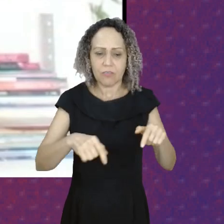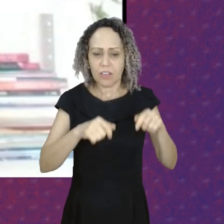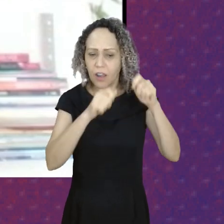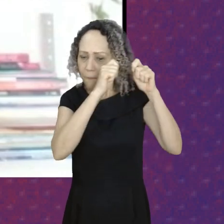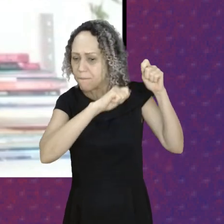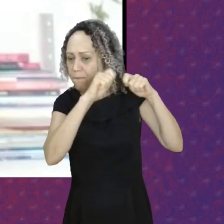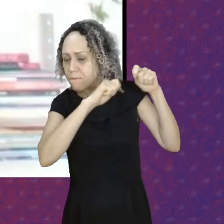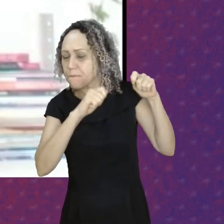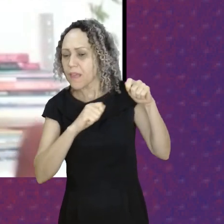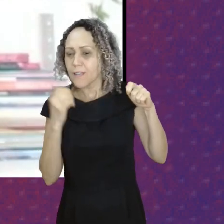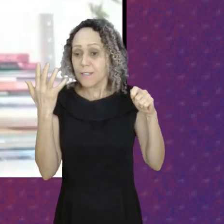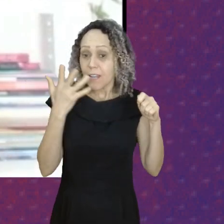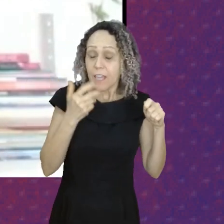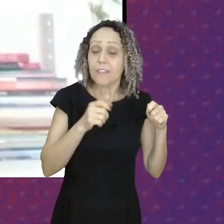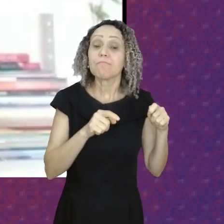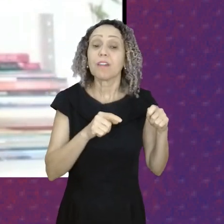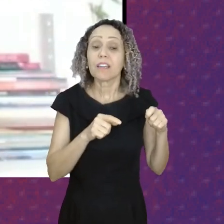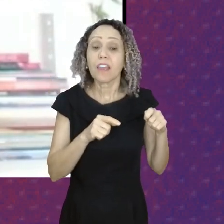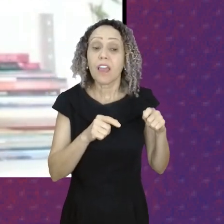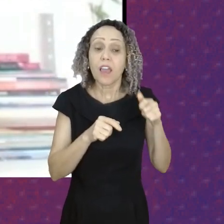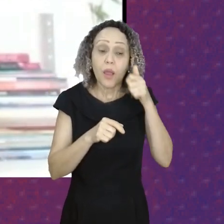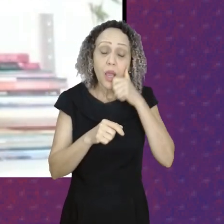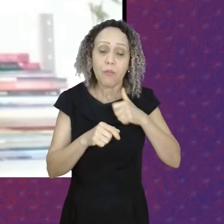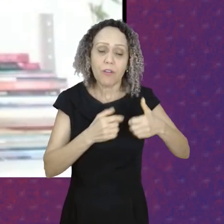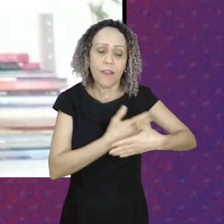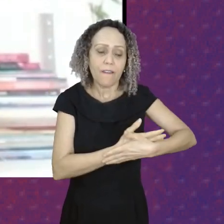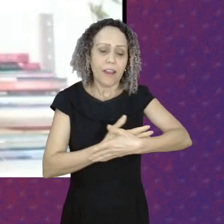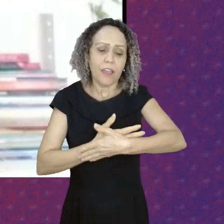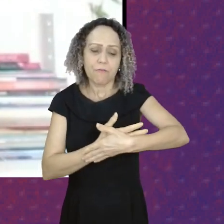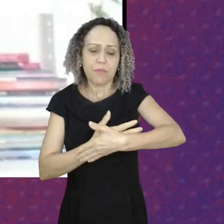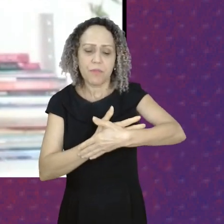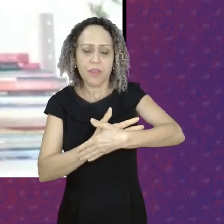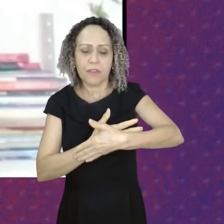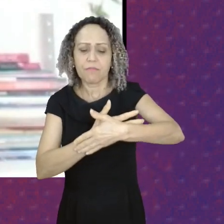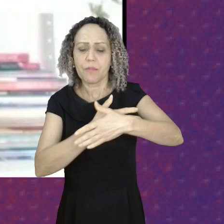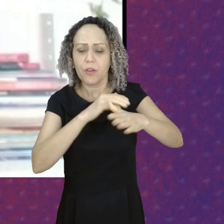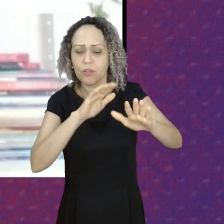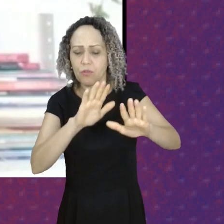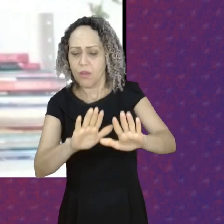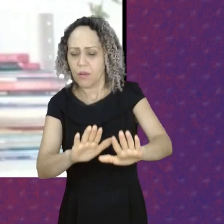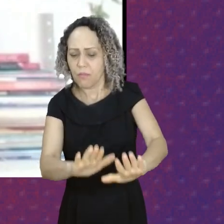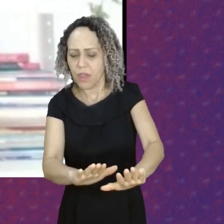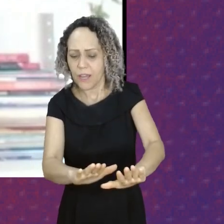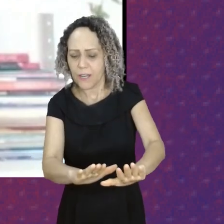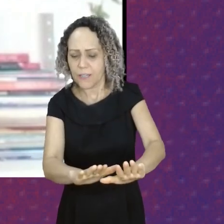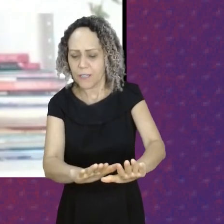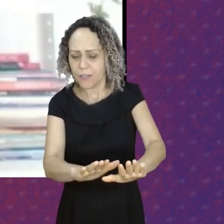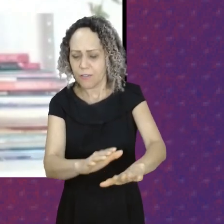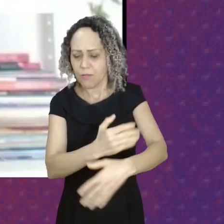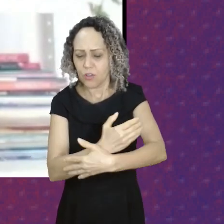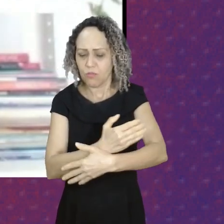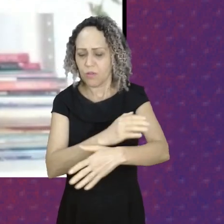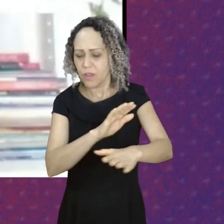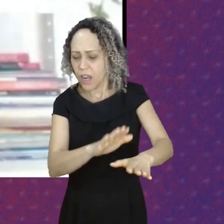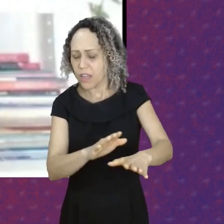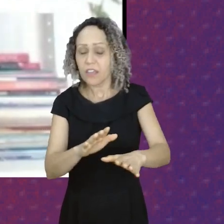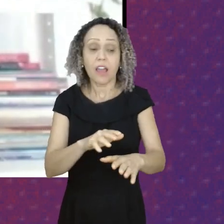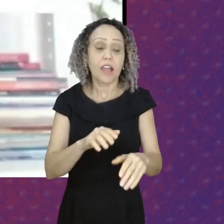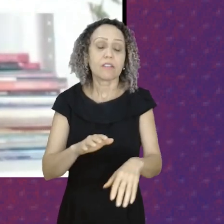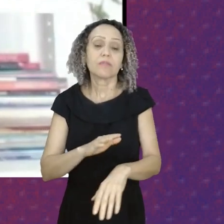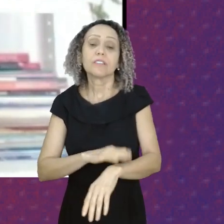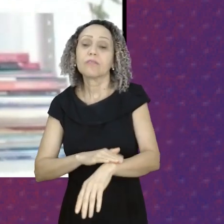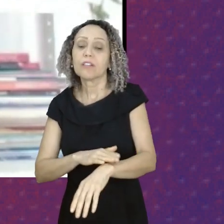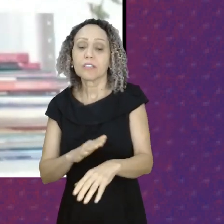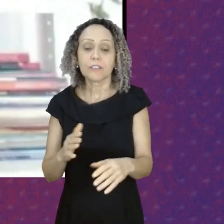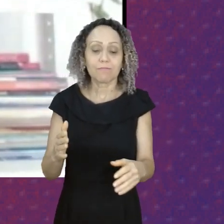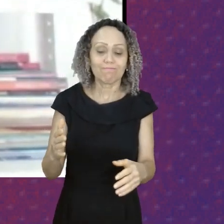criança fica ali o dia inteiro. Não é bom para a mãe, não é bom para as pessoas, e é terrível para as crianças, né? Nós